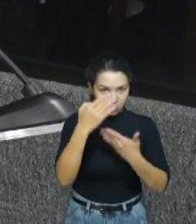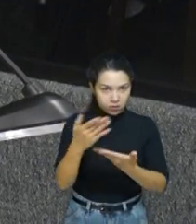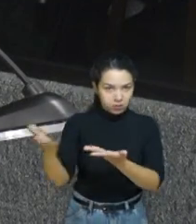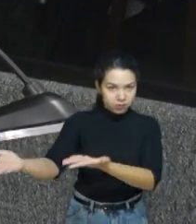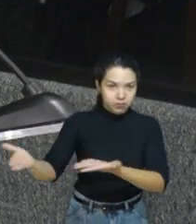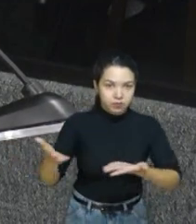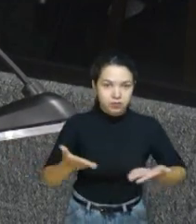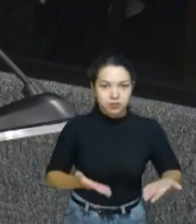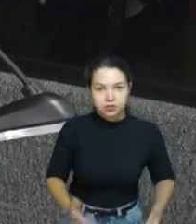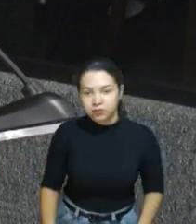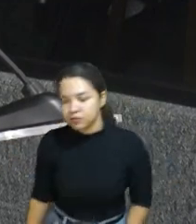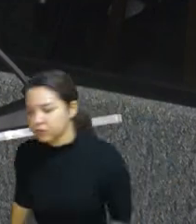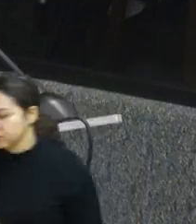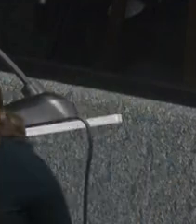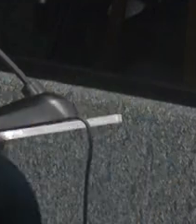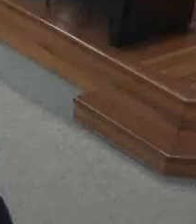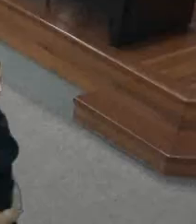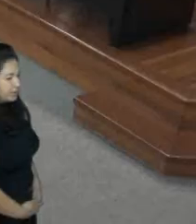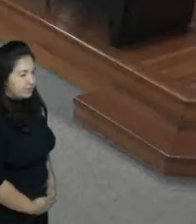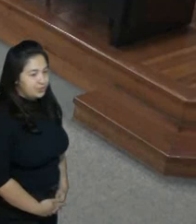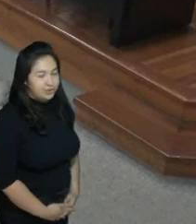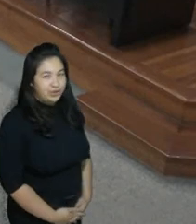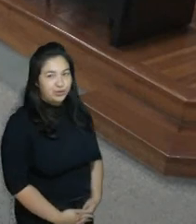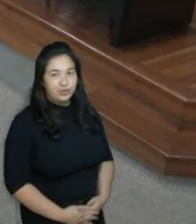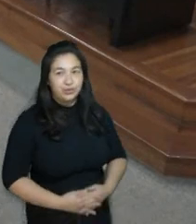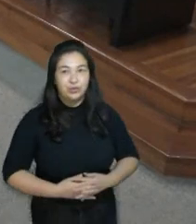todos. Agora eu convido a professora.